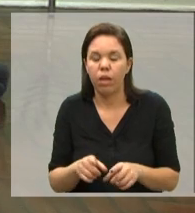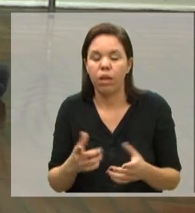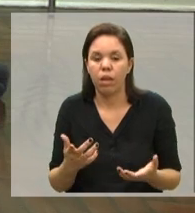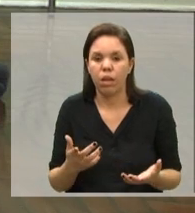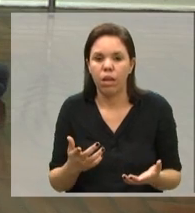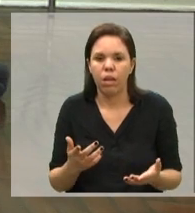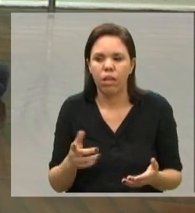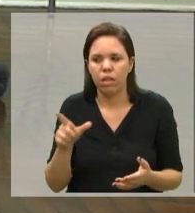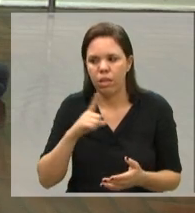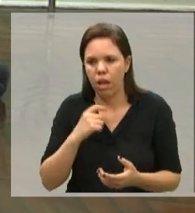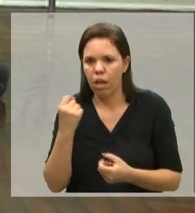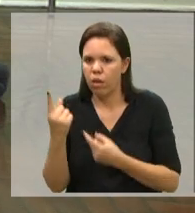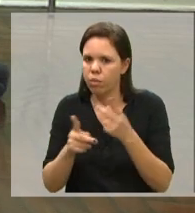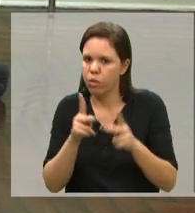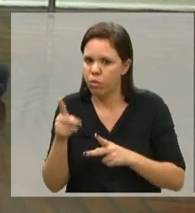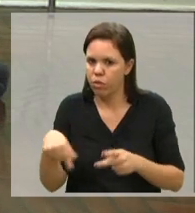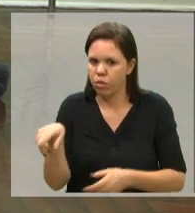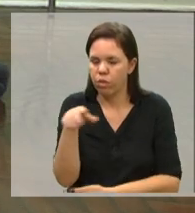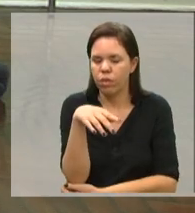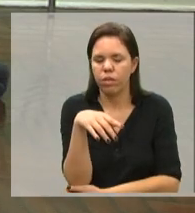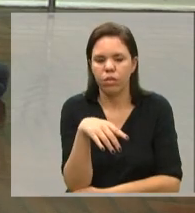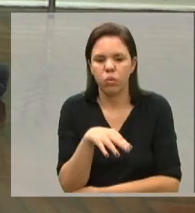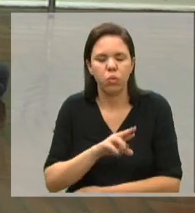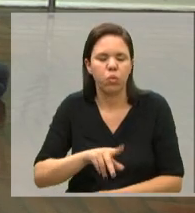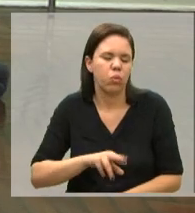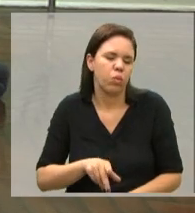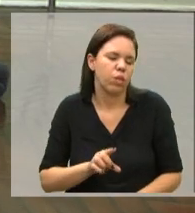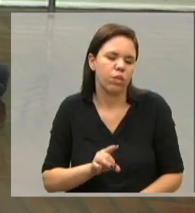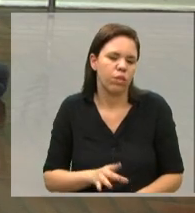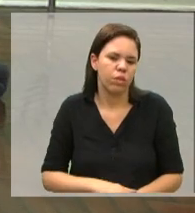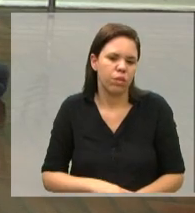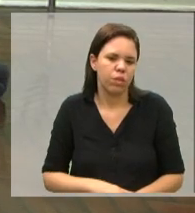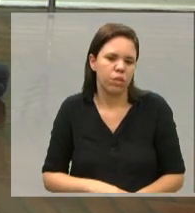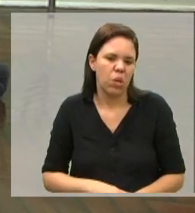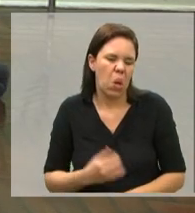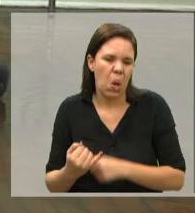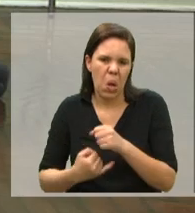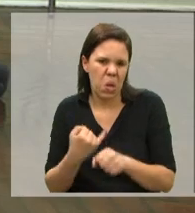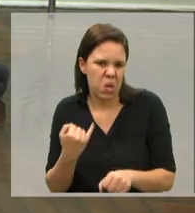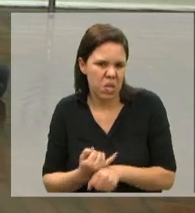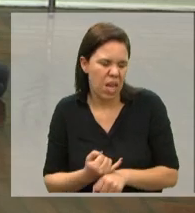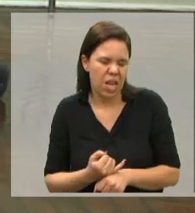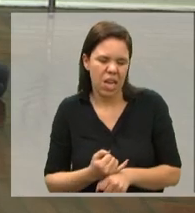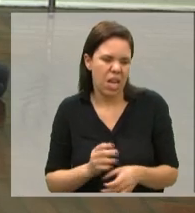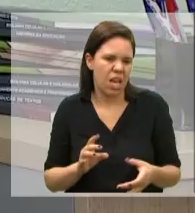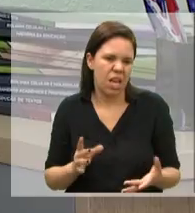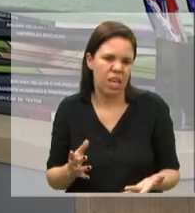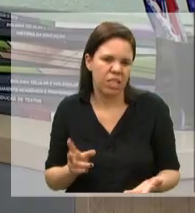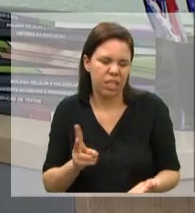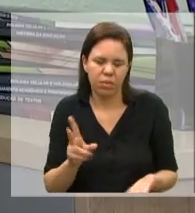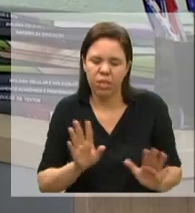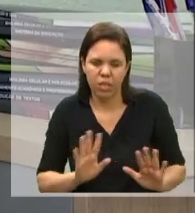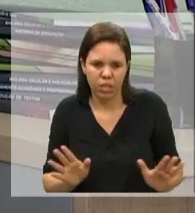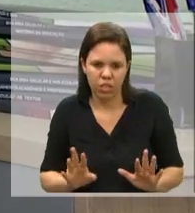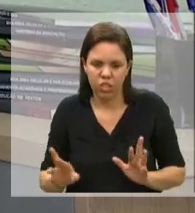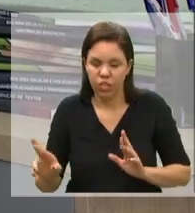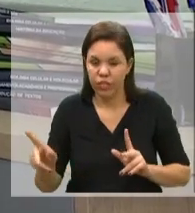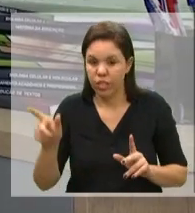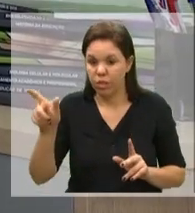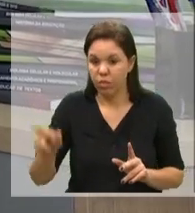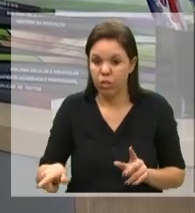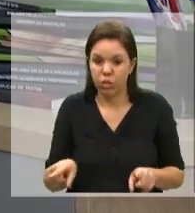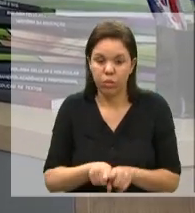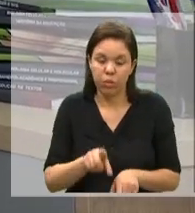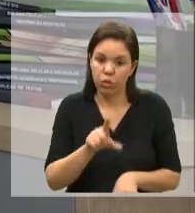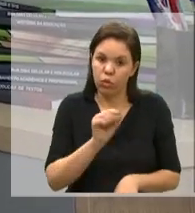pessoas que não é essa história do ser online ou ser conectado que vai fazer a diferença na vida dessa pessoa para